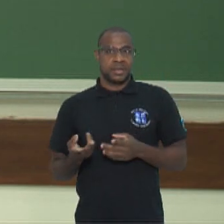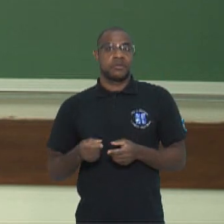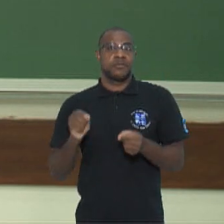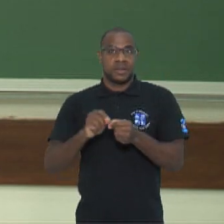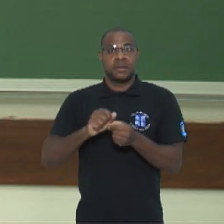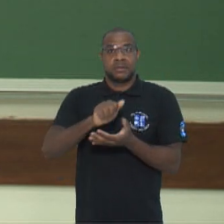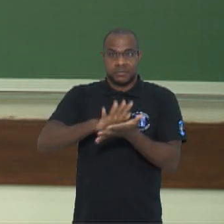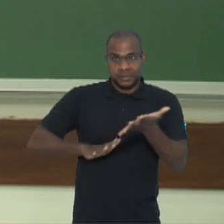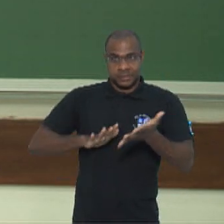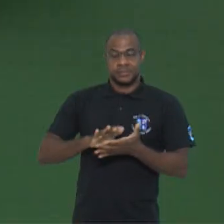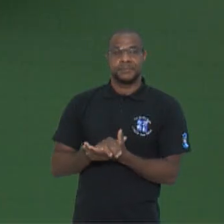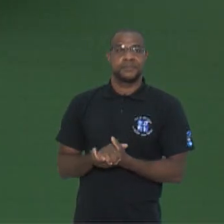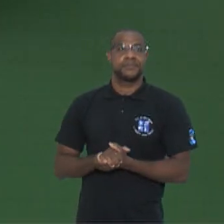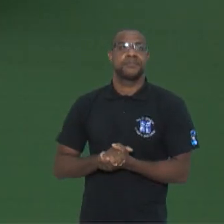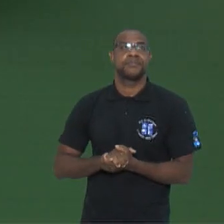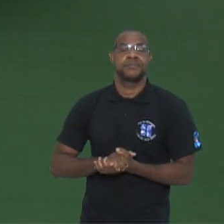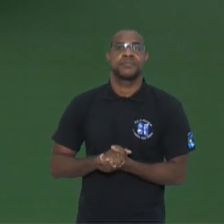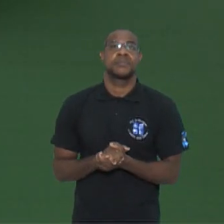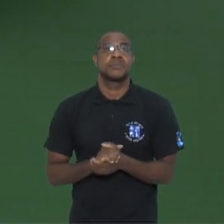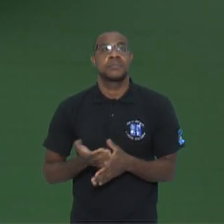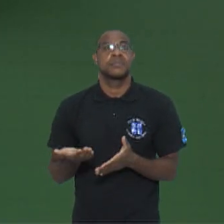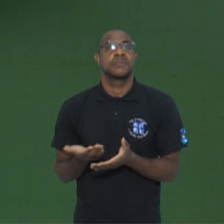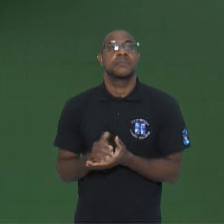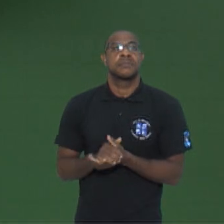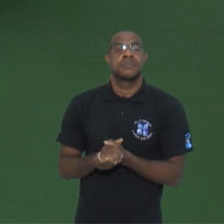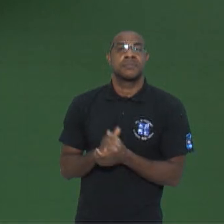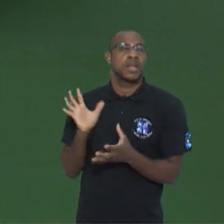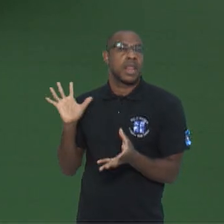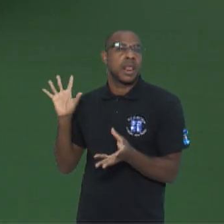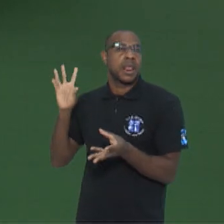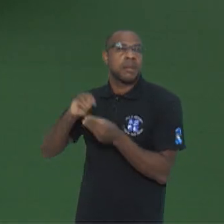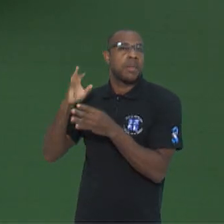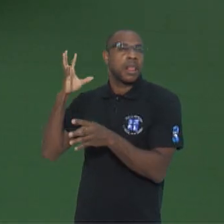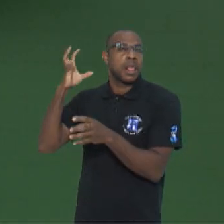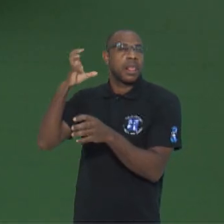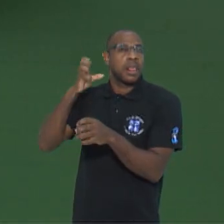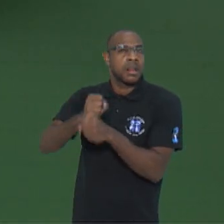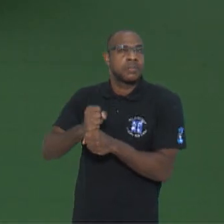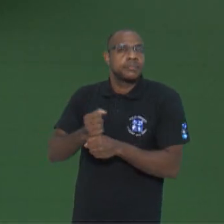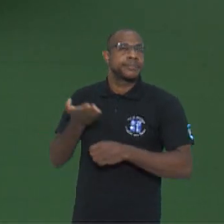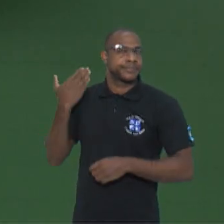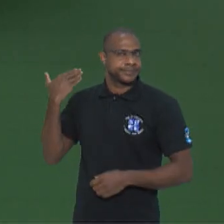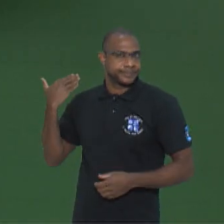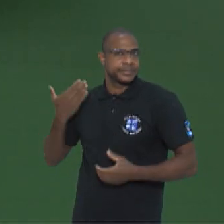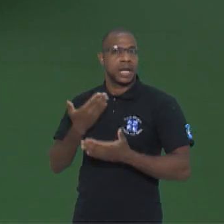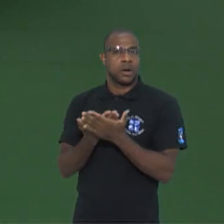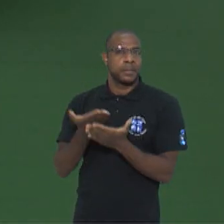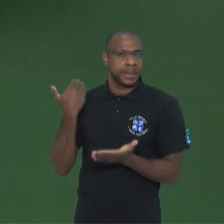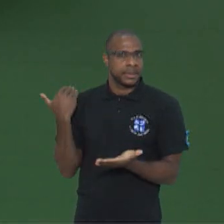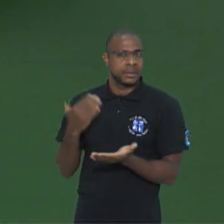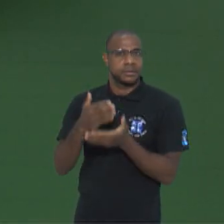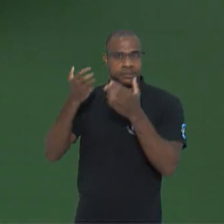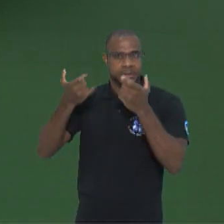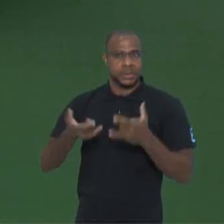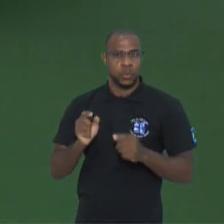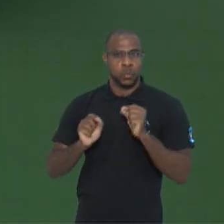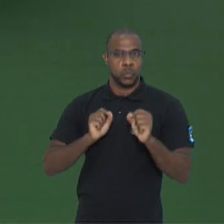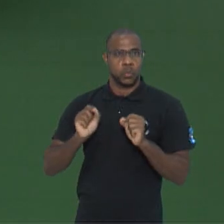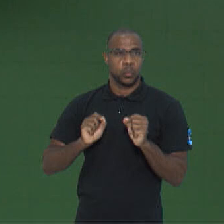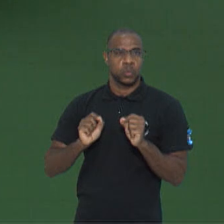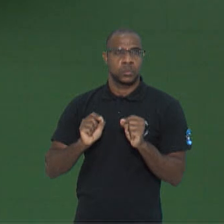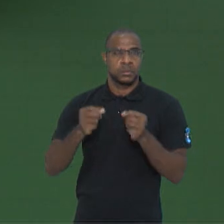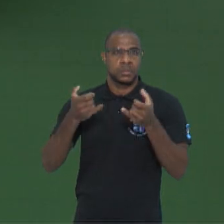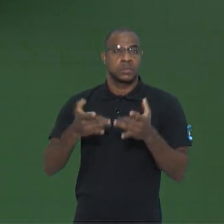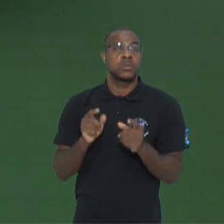confirmada. Como toda aula, a gente faz uma retomada do conteúdo anterior, da aula passada. Na aula passada,